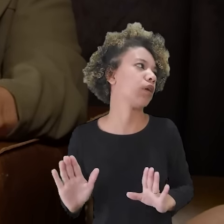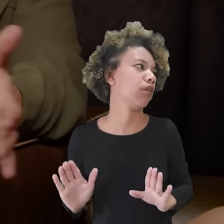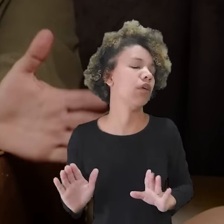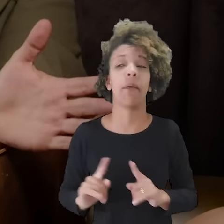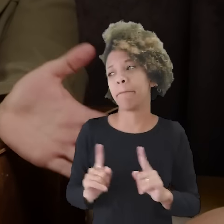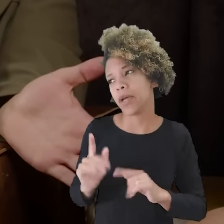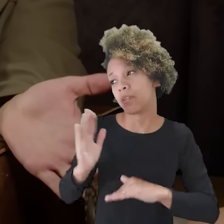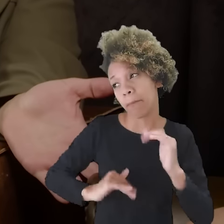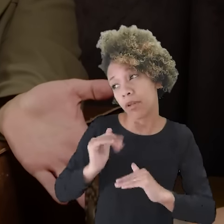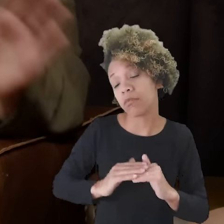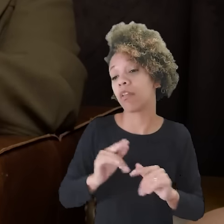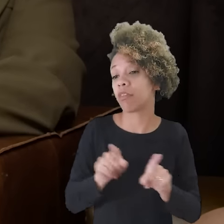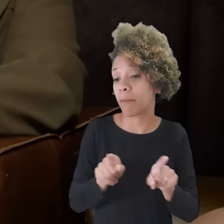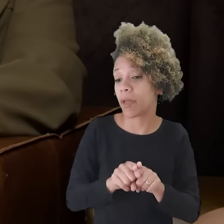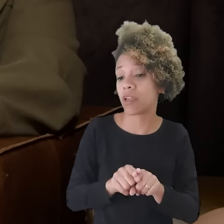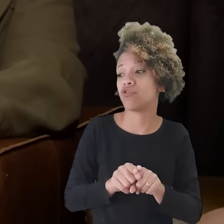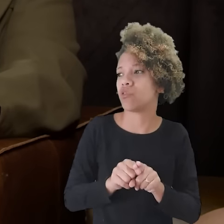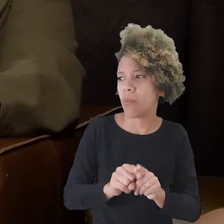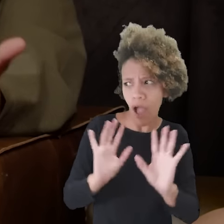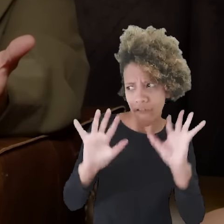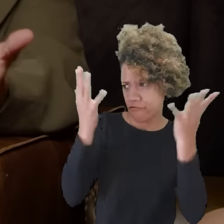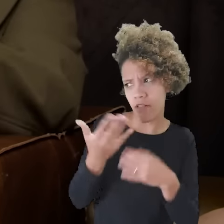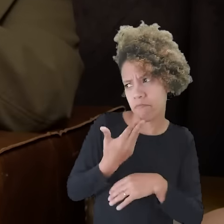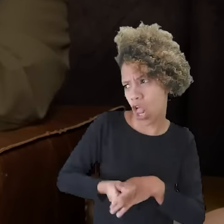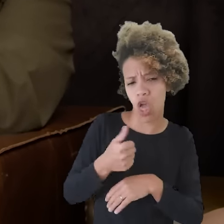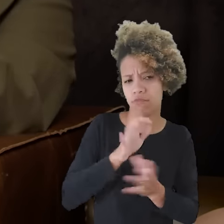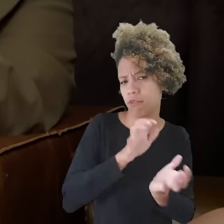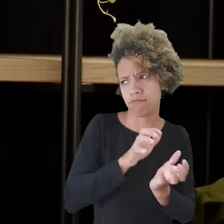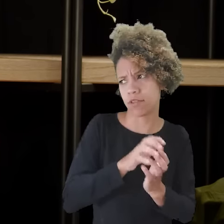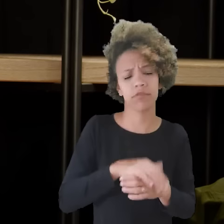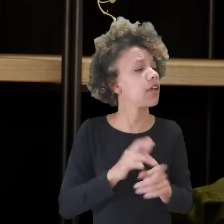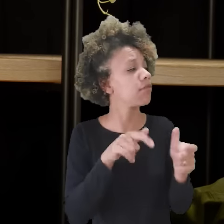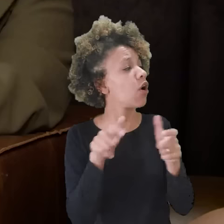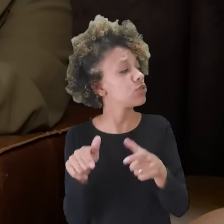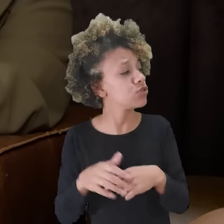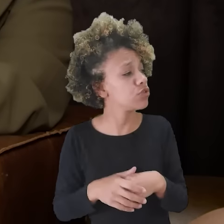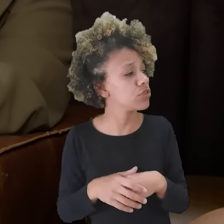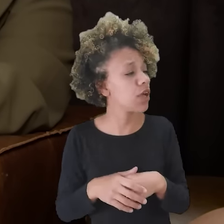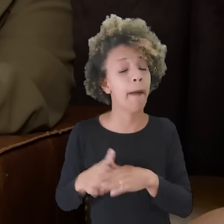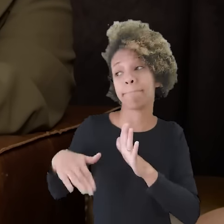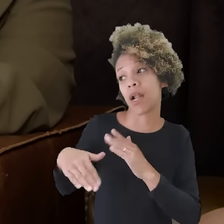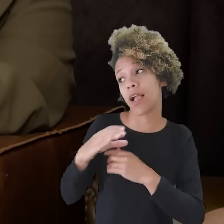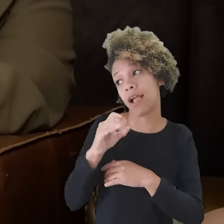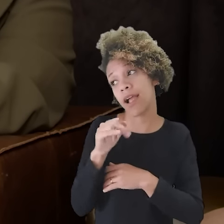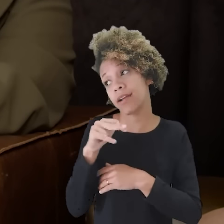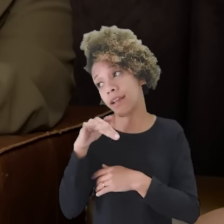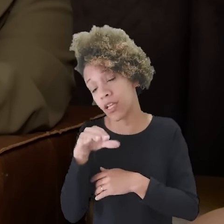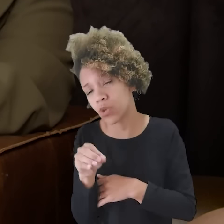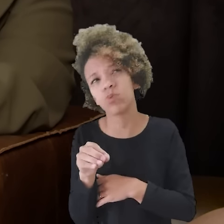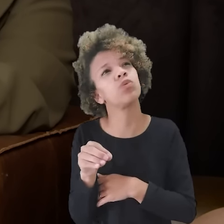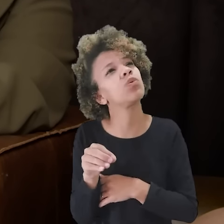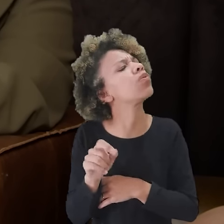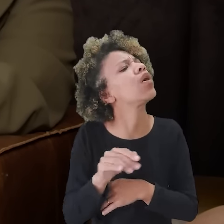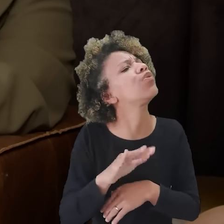Ela já foi considerada mais bonita do mundo tá ligado é a gente falou que é da onde é de uma prática Carneiro fica na